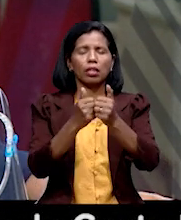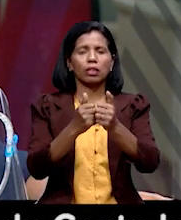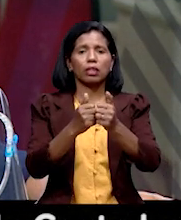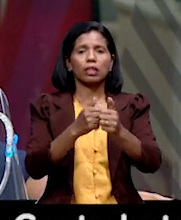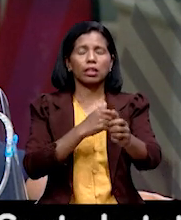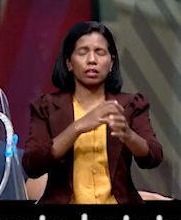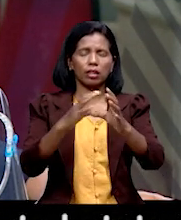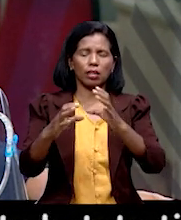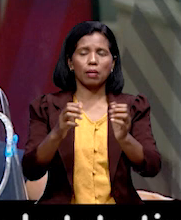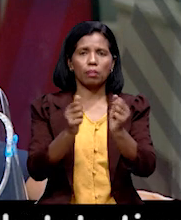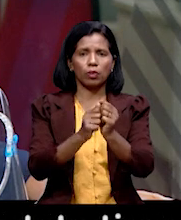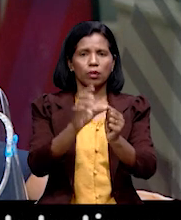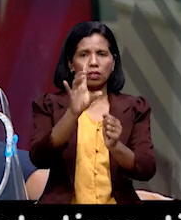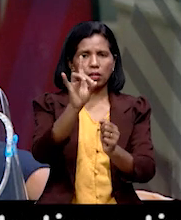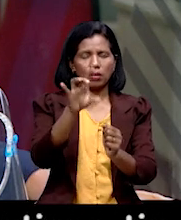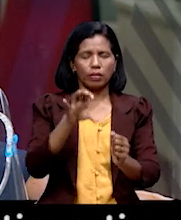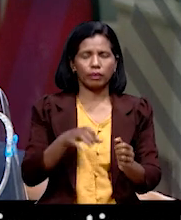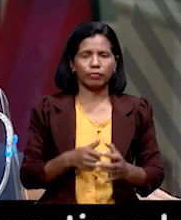atosualo.